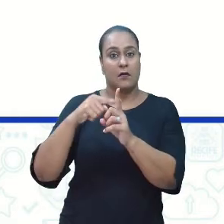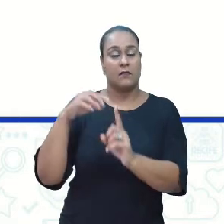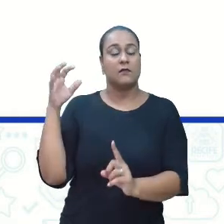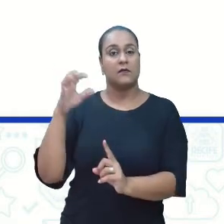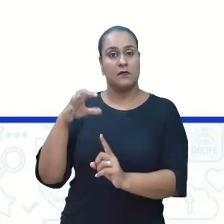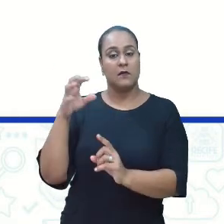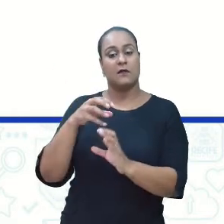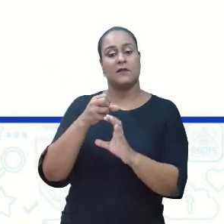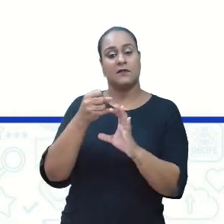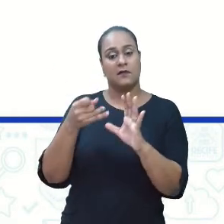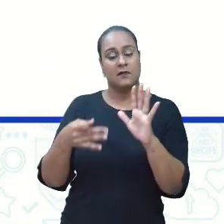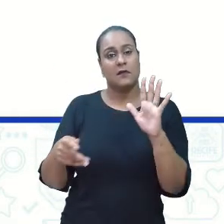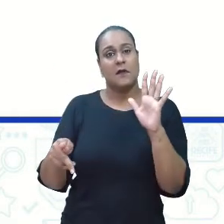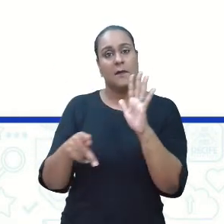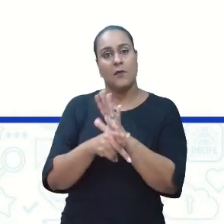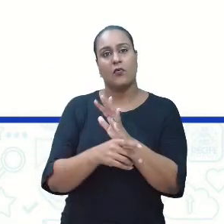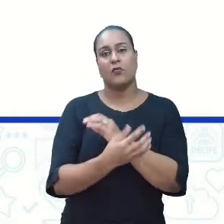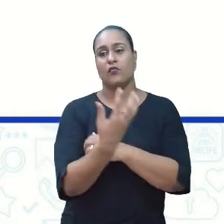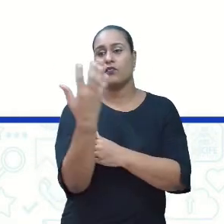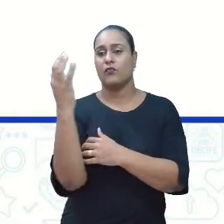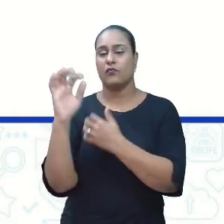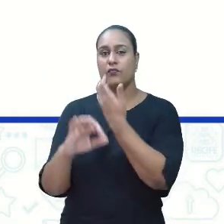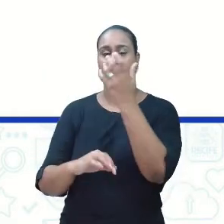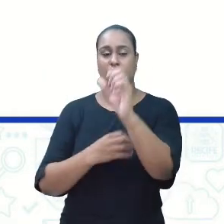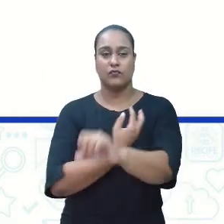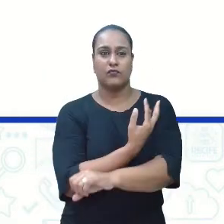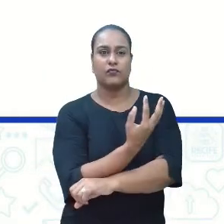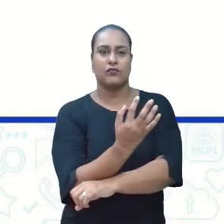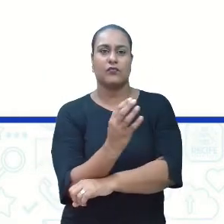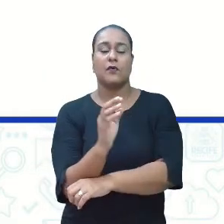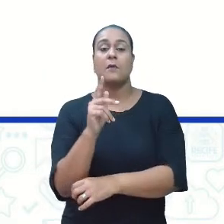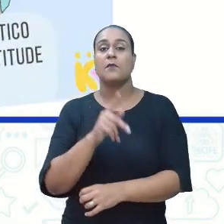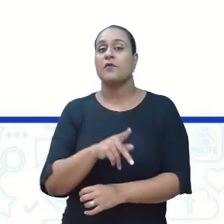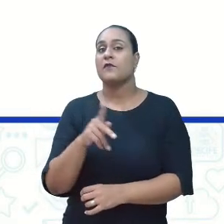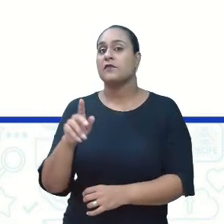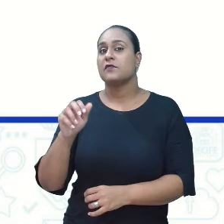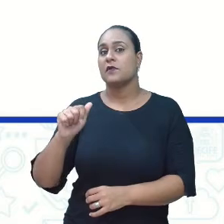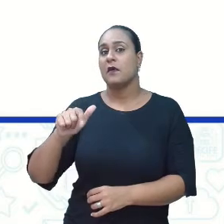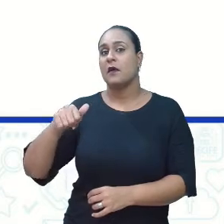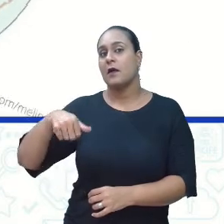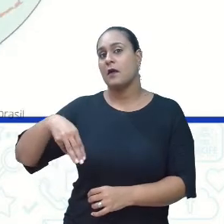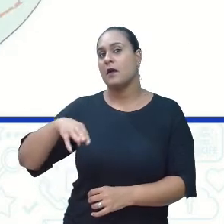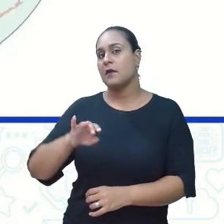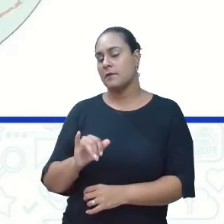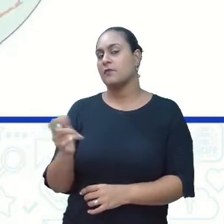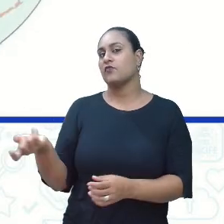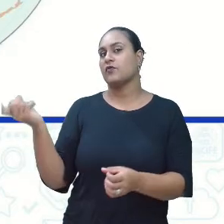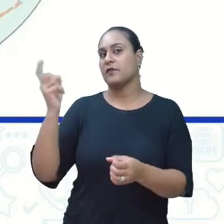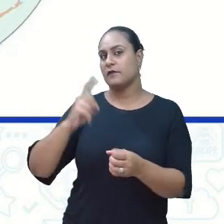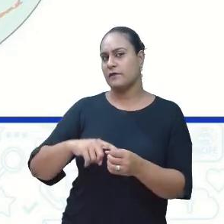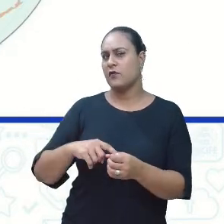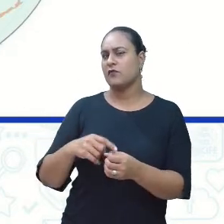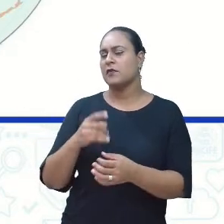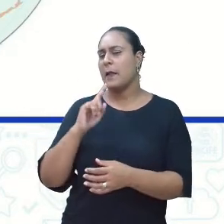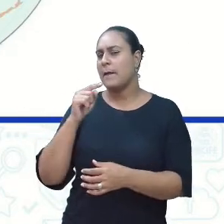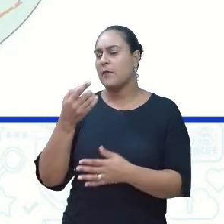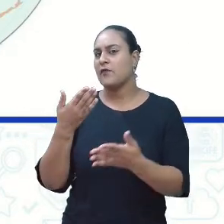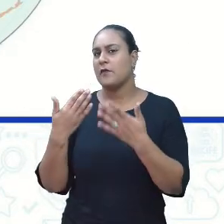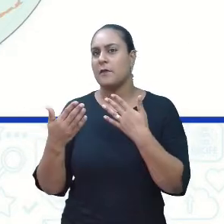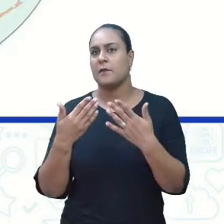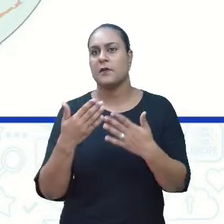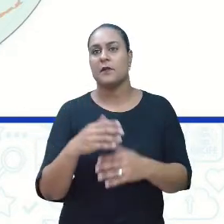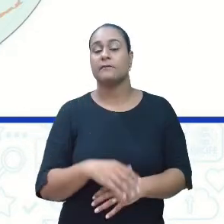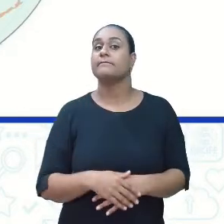nas características da vegetação. O professor Lamy já está de volta, daqui a pouco a gente joga aqui um bate-papo com ele. Pronto, podemos